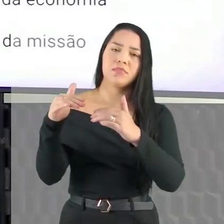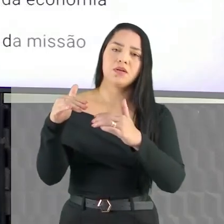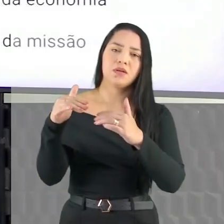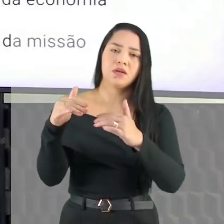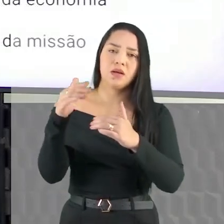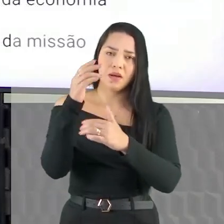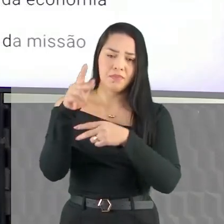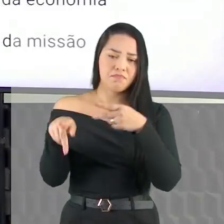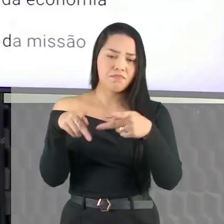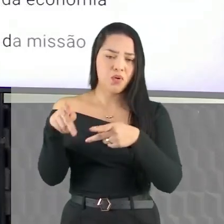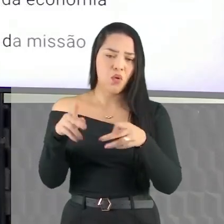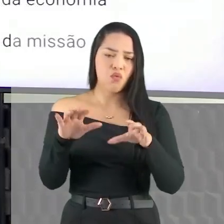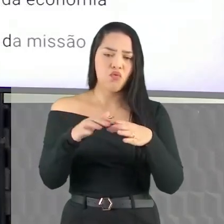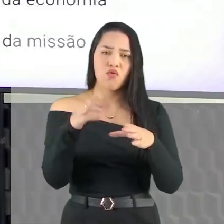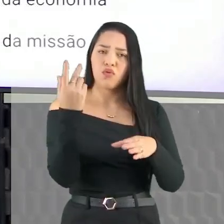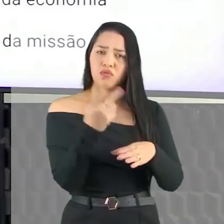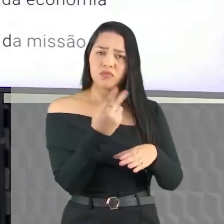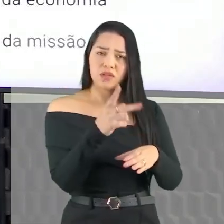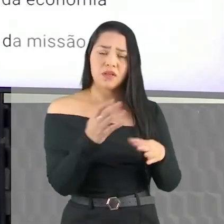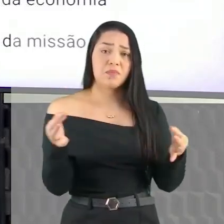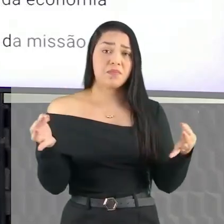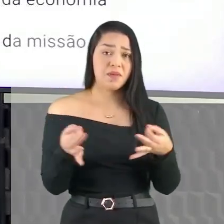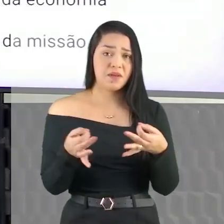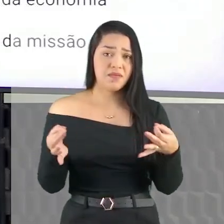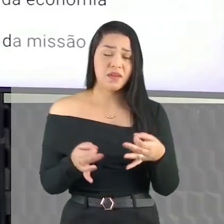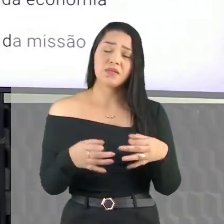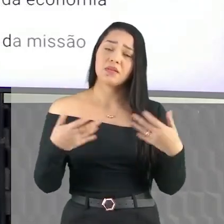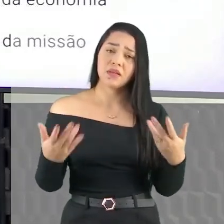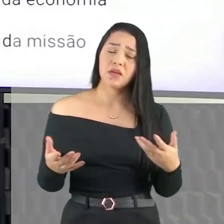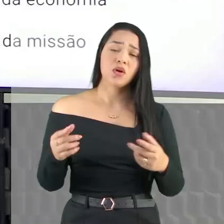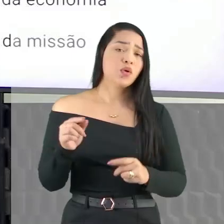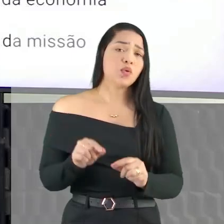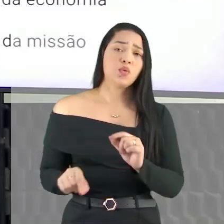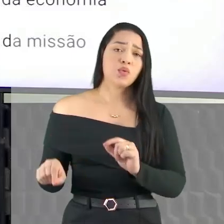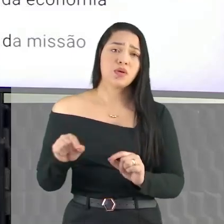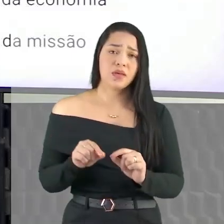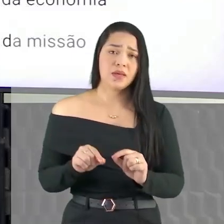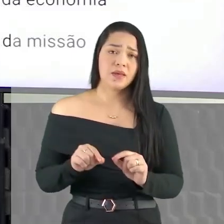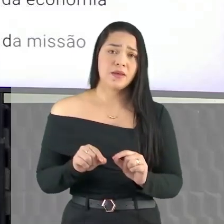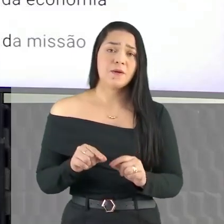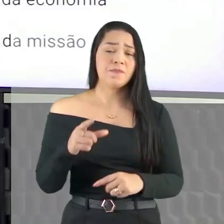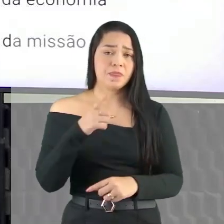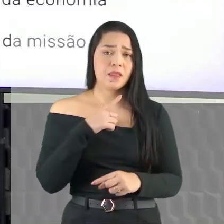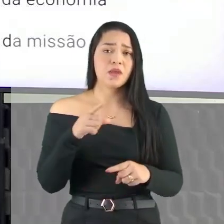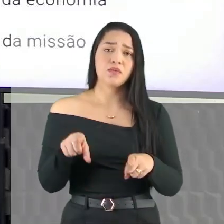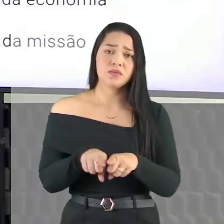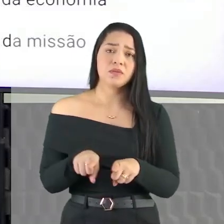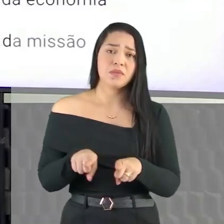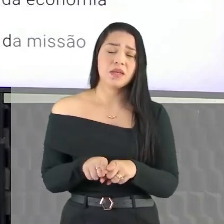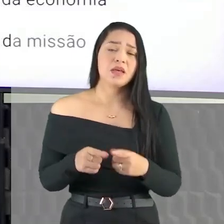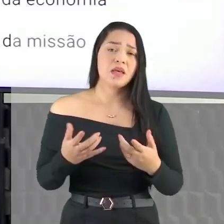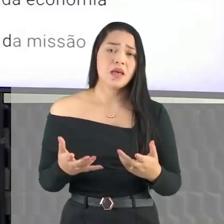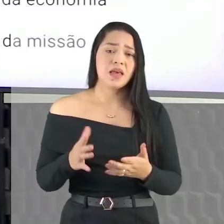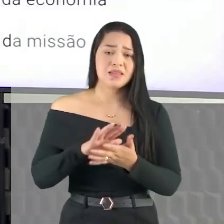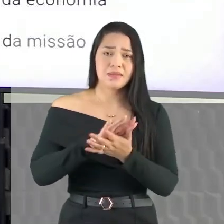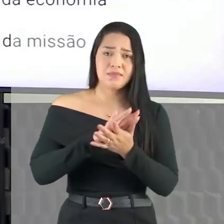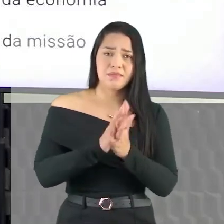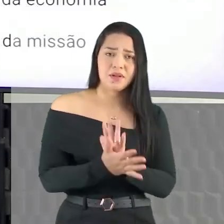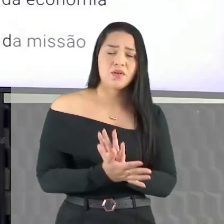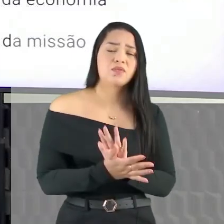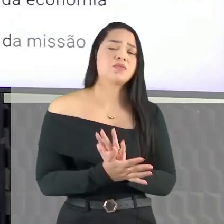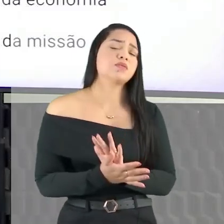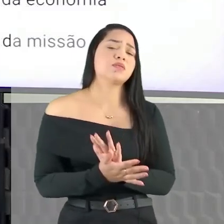quanto povo ariano, eles eram os povos perfeitos. E isso faz com que eles também tenham, né, o